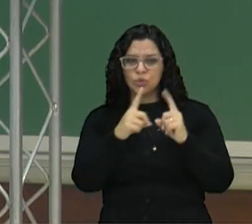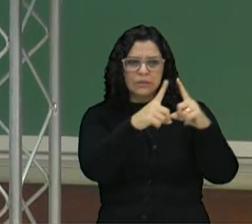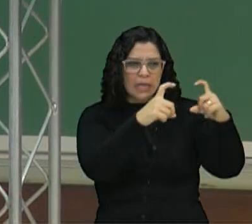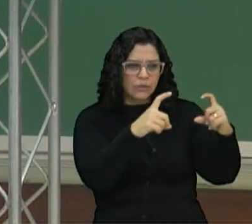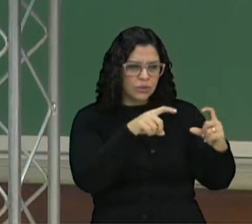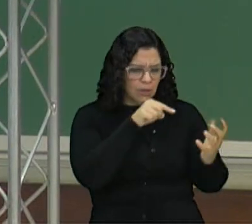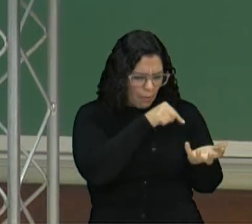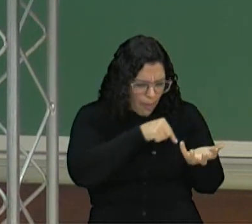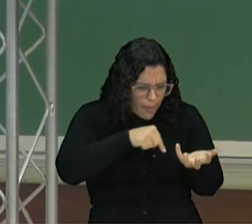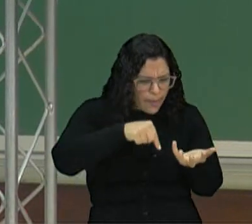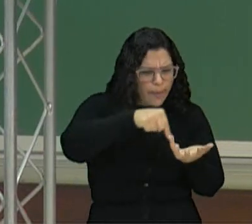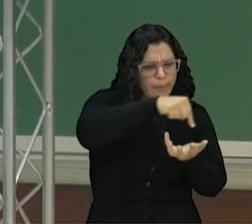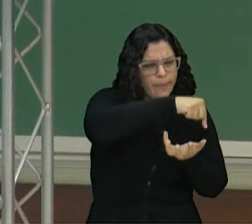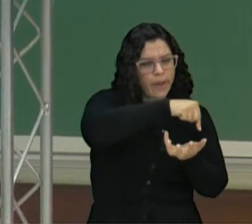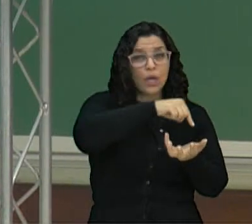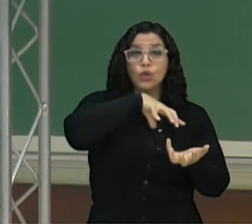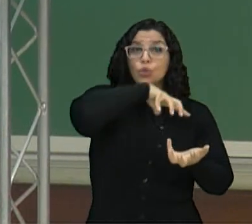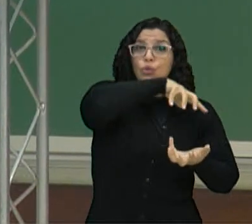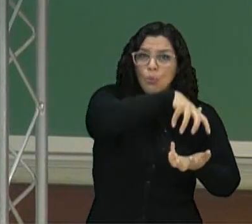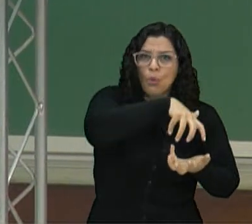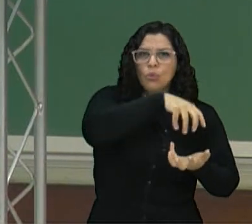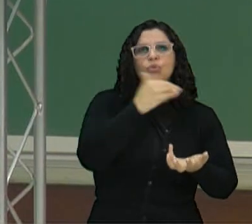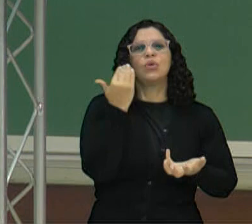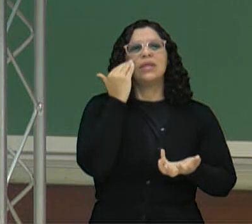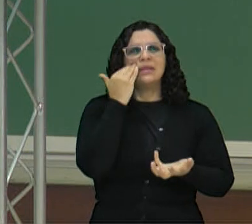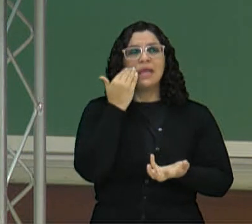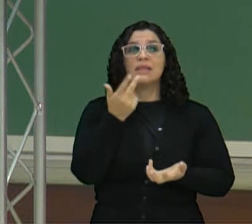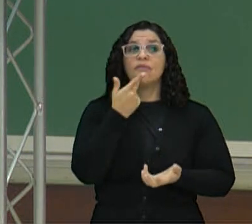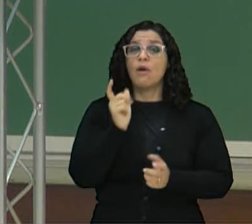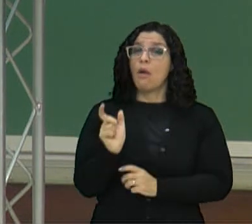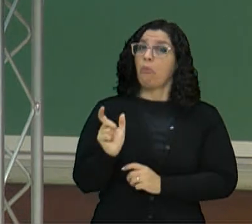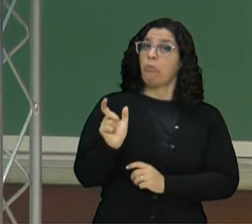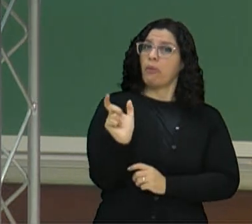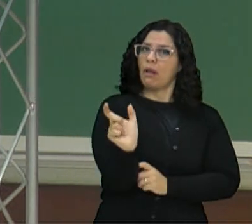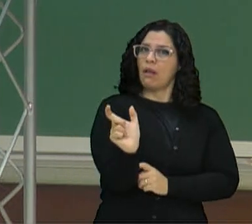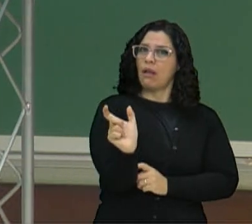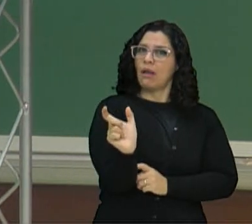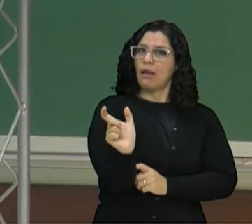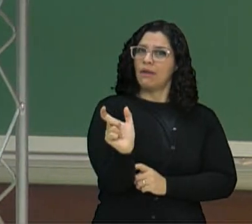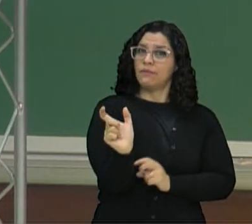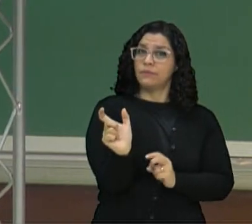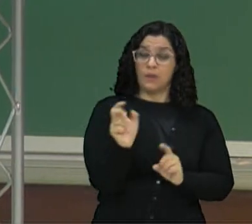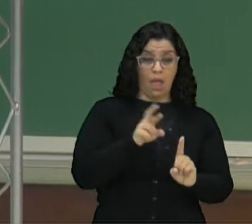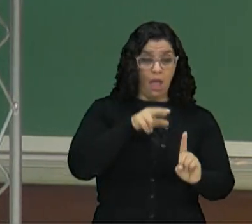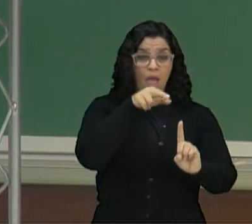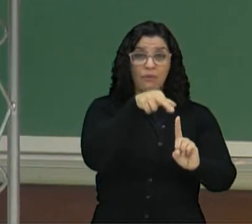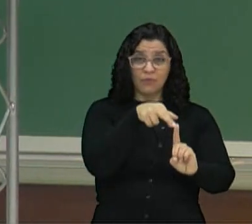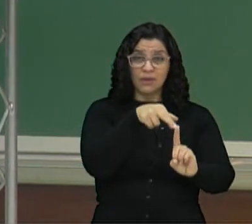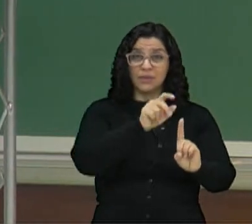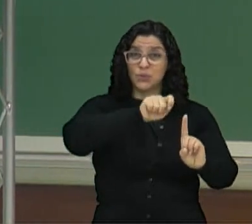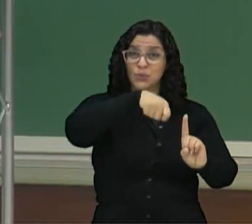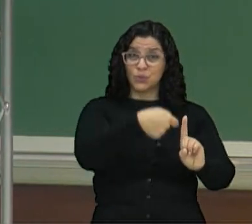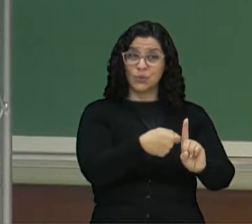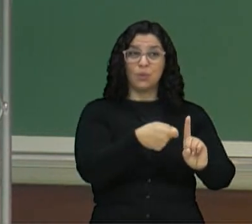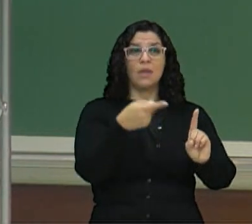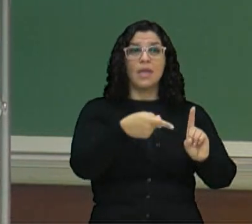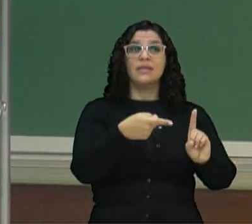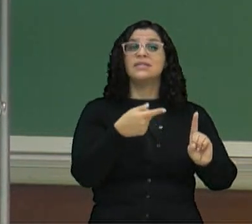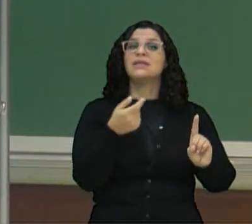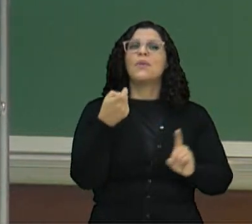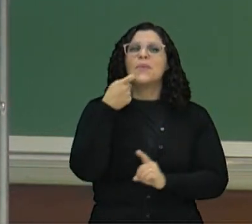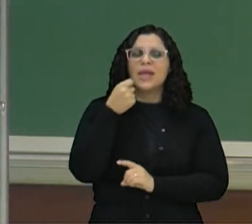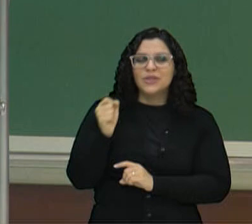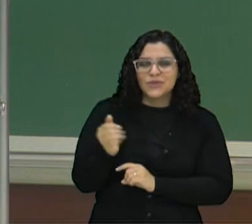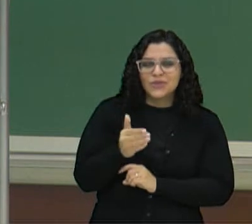mundo inteiro possam entender que quando eu falar, quando eu me referir à espécie Triquecus manatus,